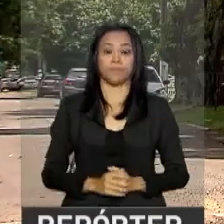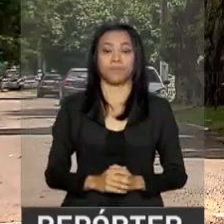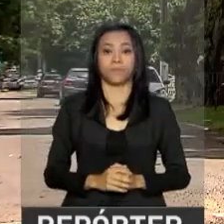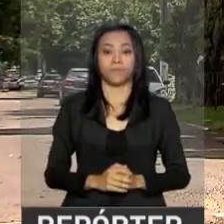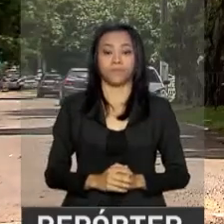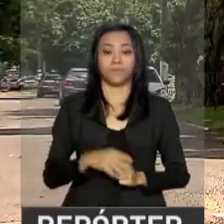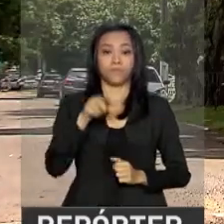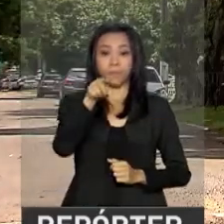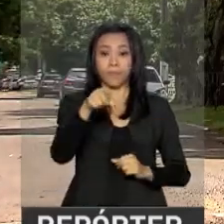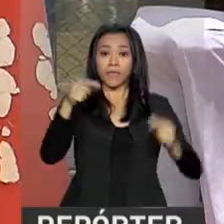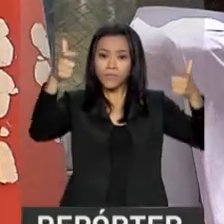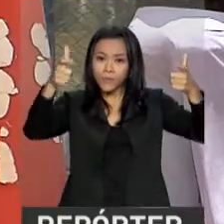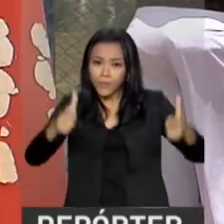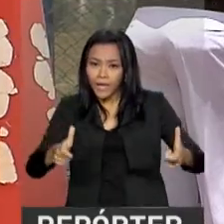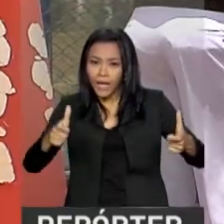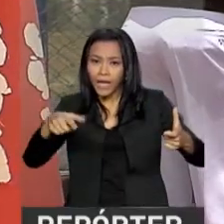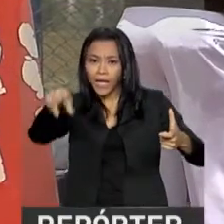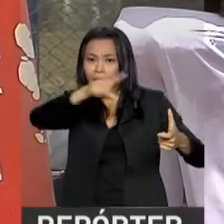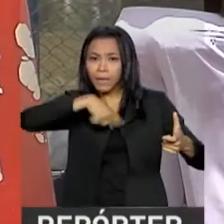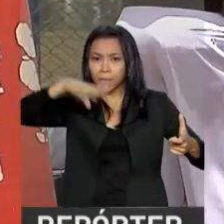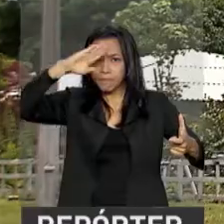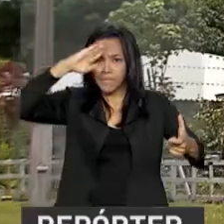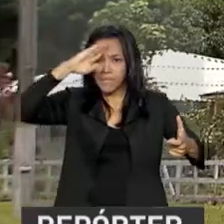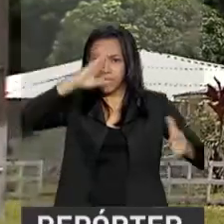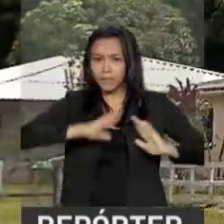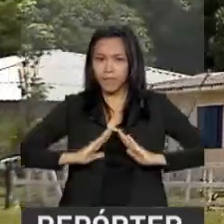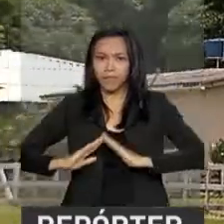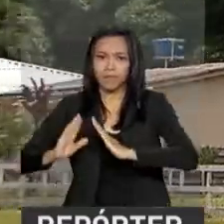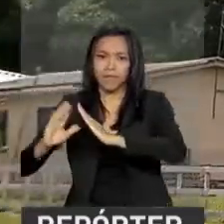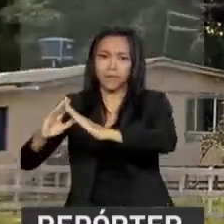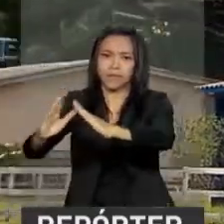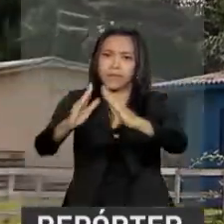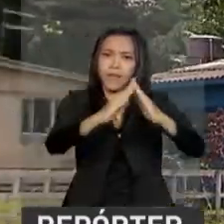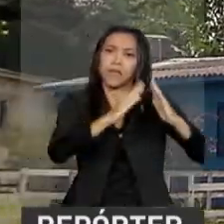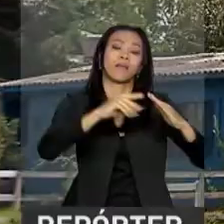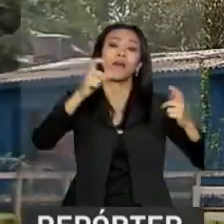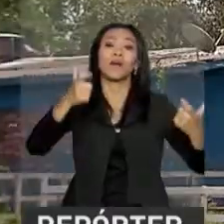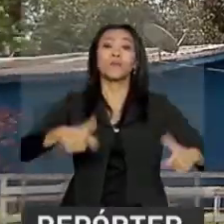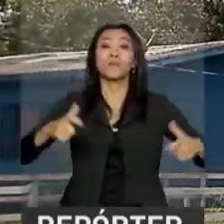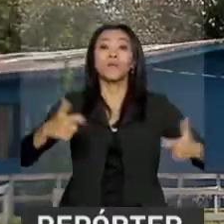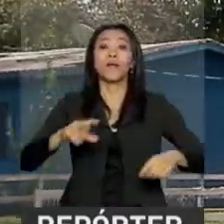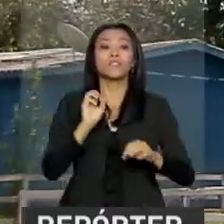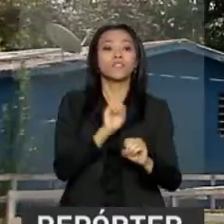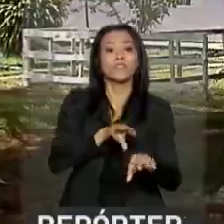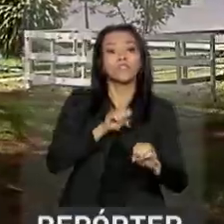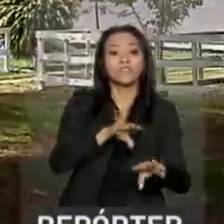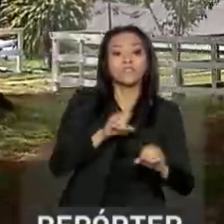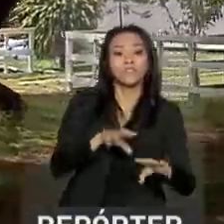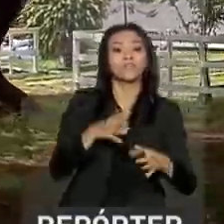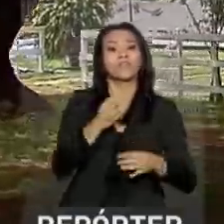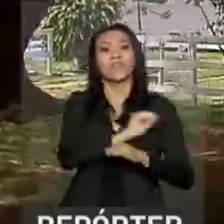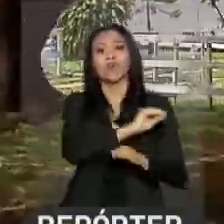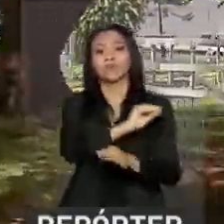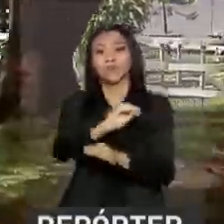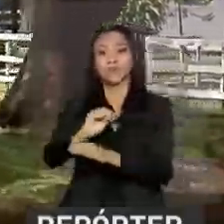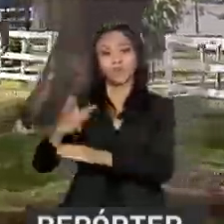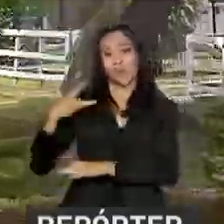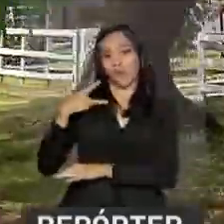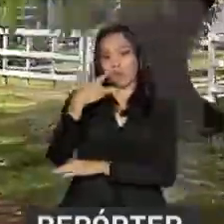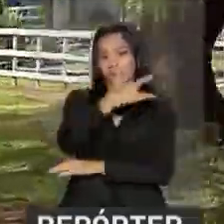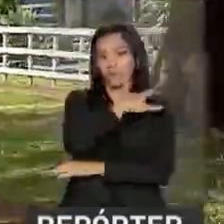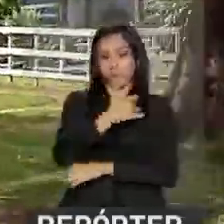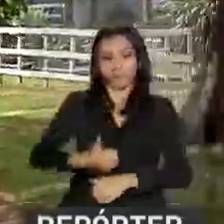transformar essa vila militar da marinha em um espaço educativo e sustentável que promove qualidade de vida e